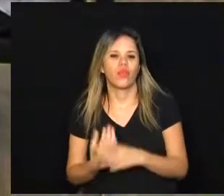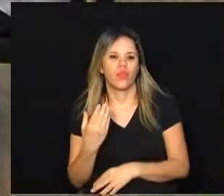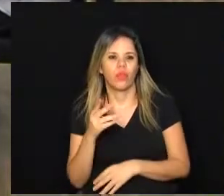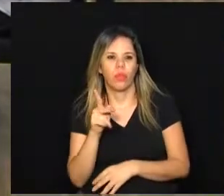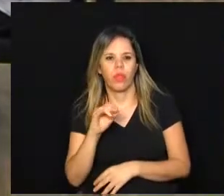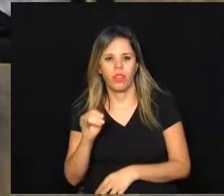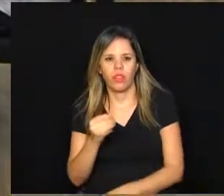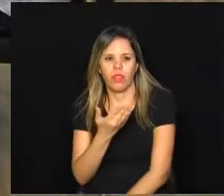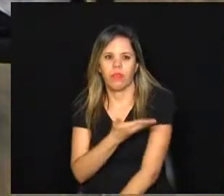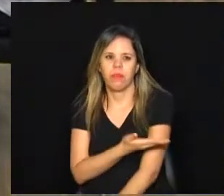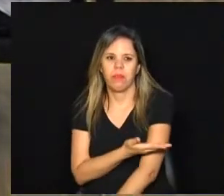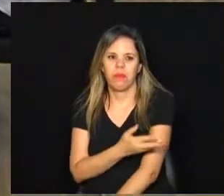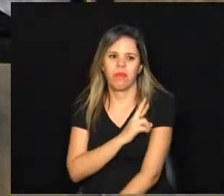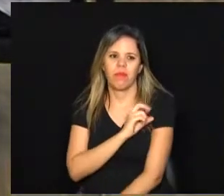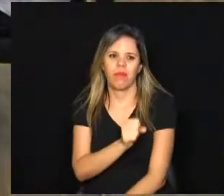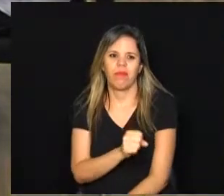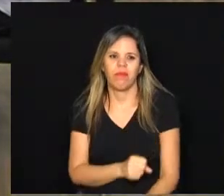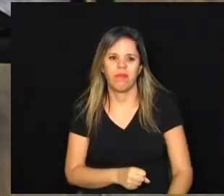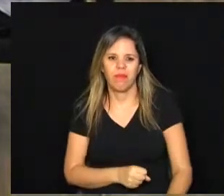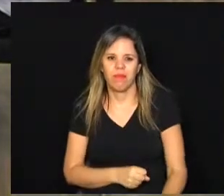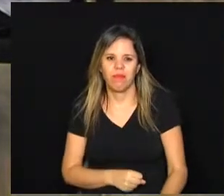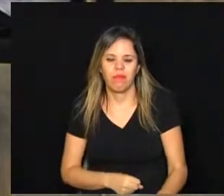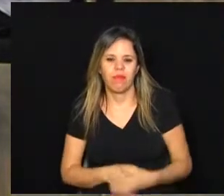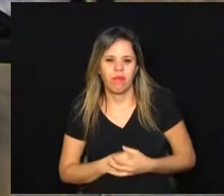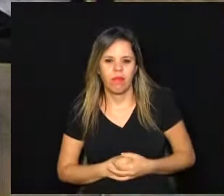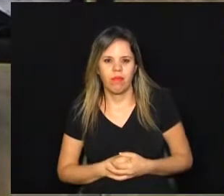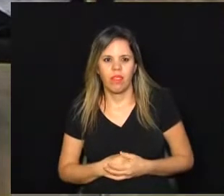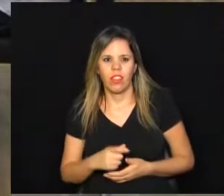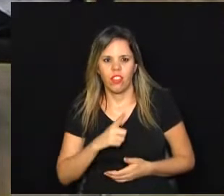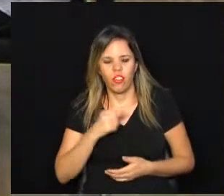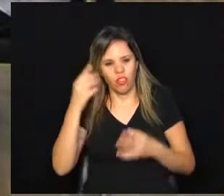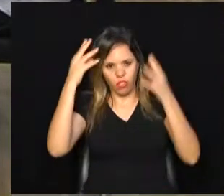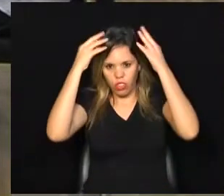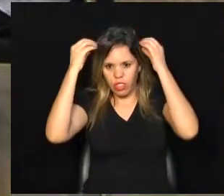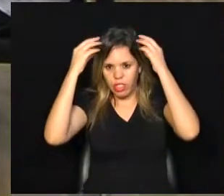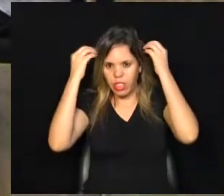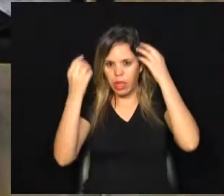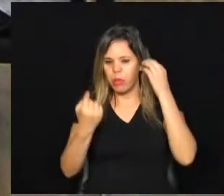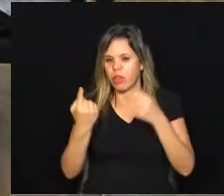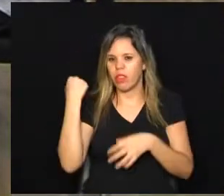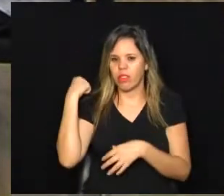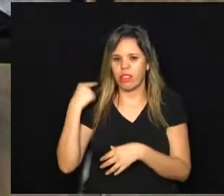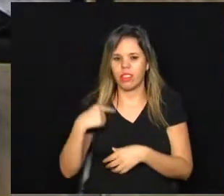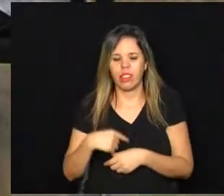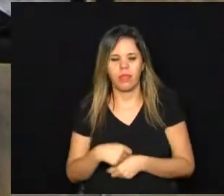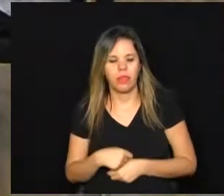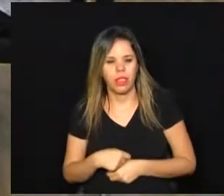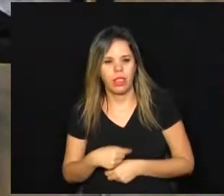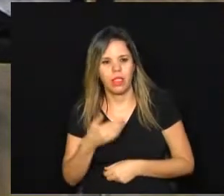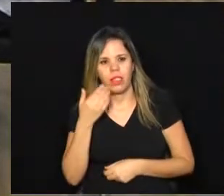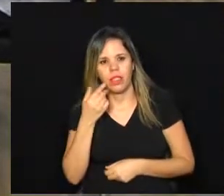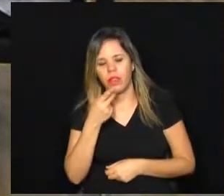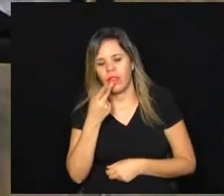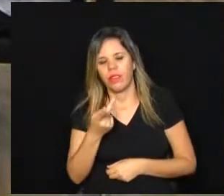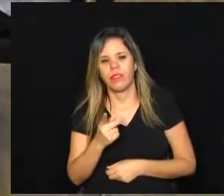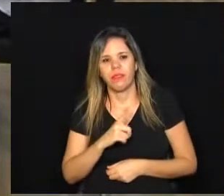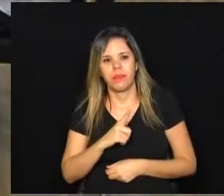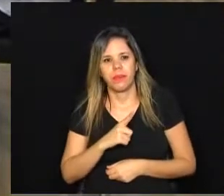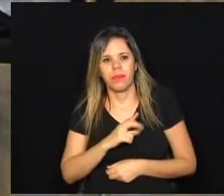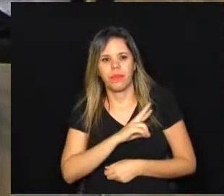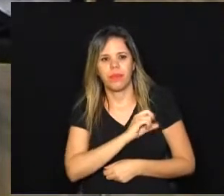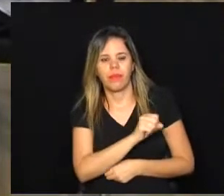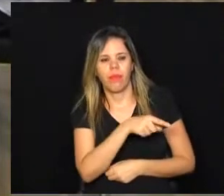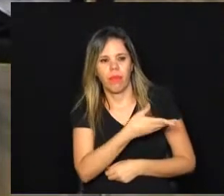você. né? Eu tinha cabelo nessa época, inclusive. Mas, aproveitando até uma fala do